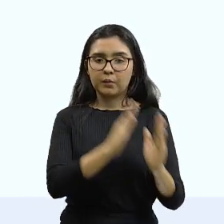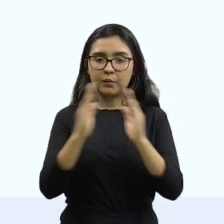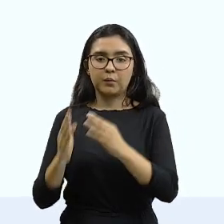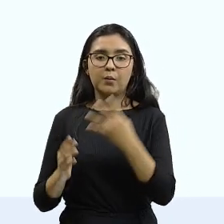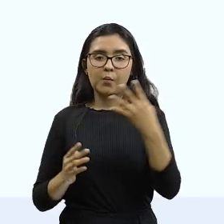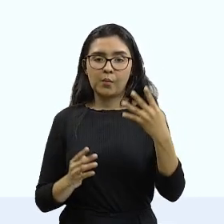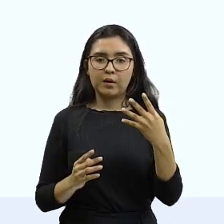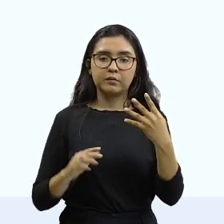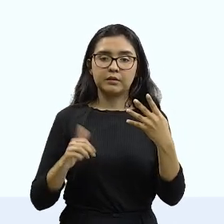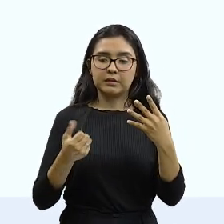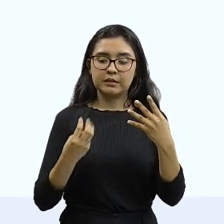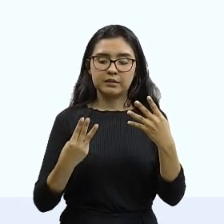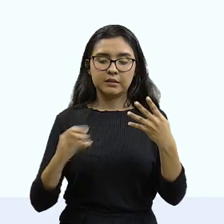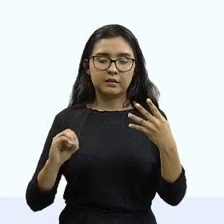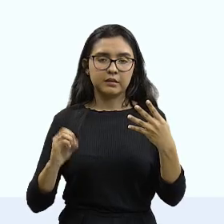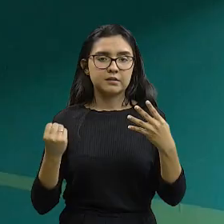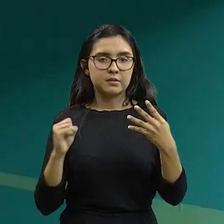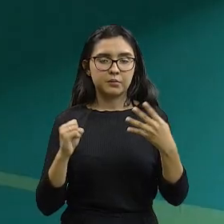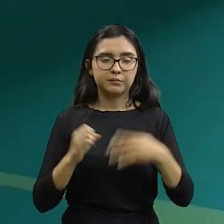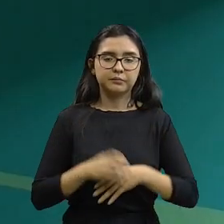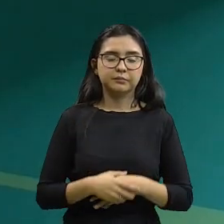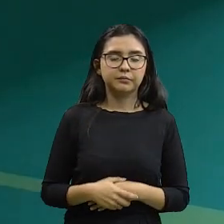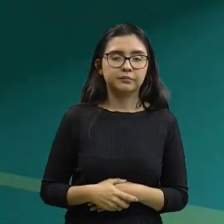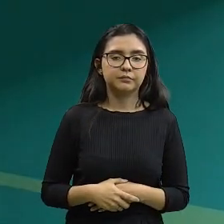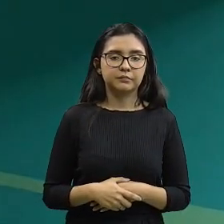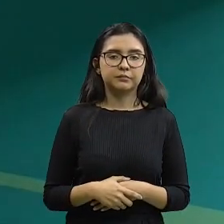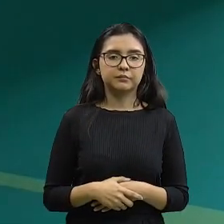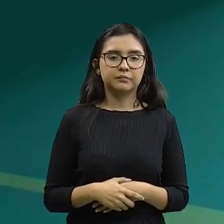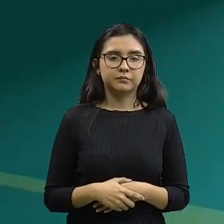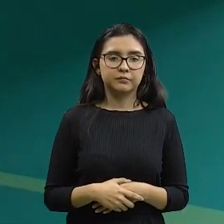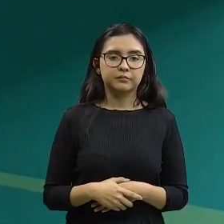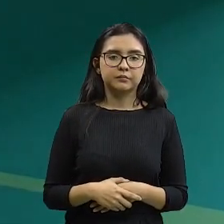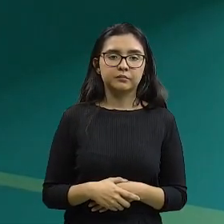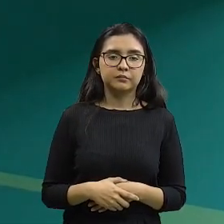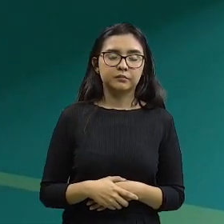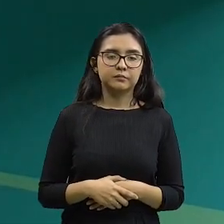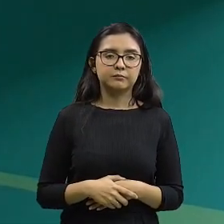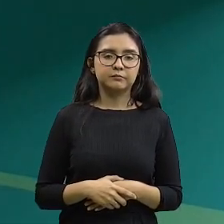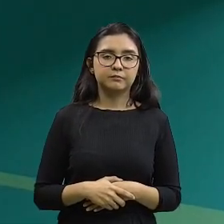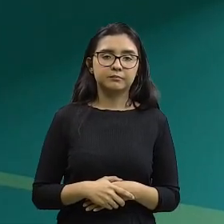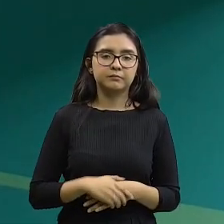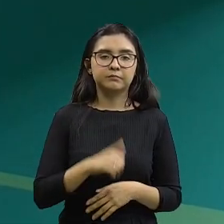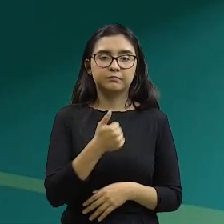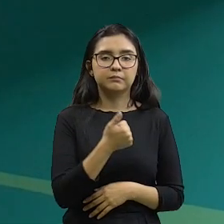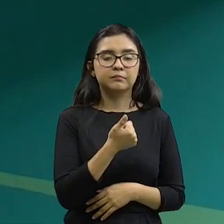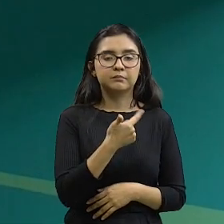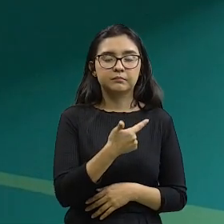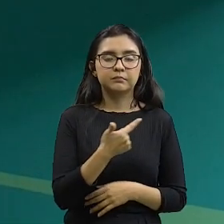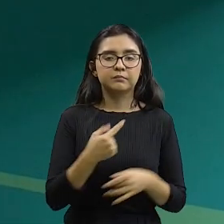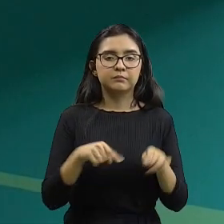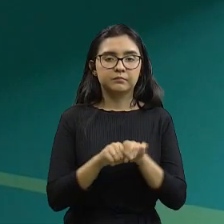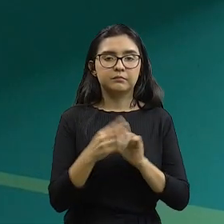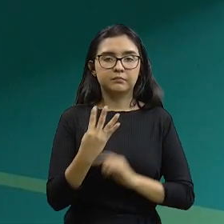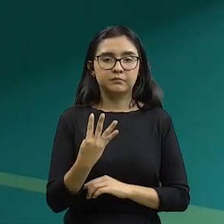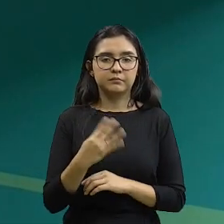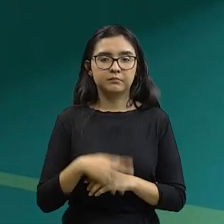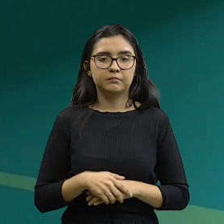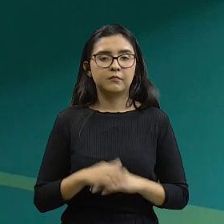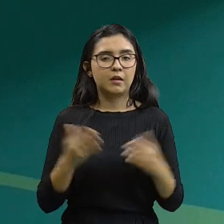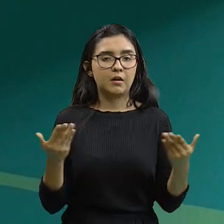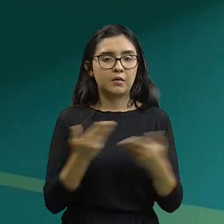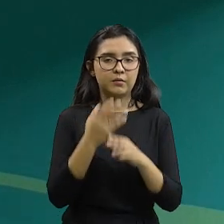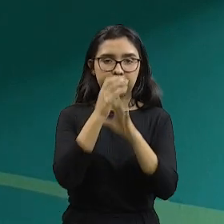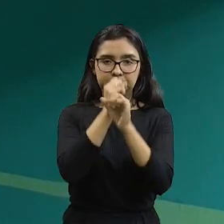em 30 segundos. 4 em 30 segundos. 12 volts e 4 amperes. Vou resolver aqui,